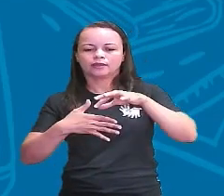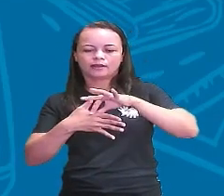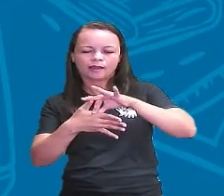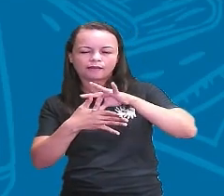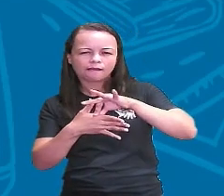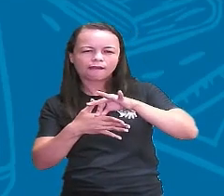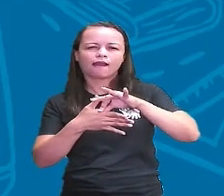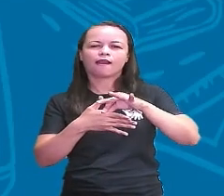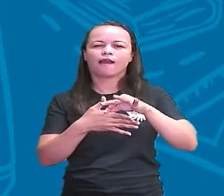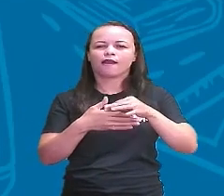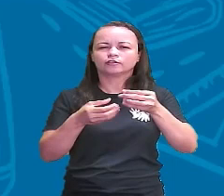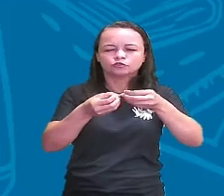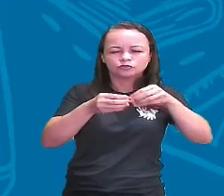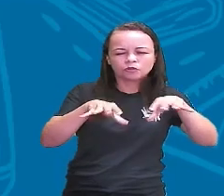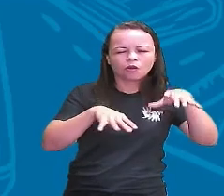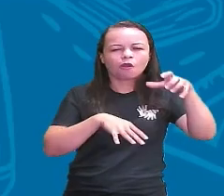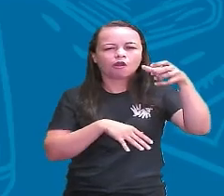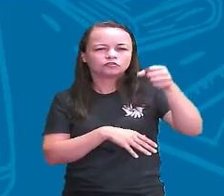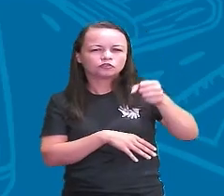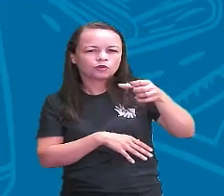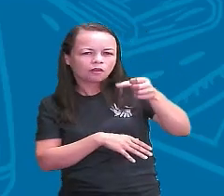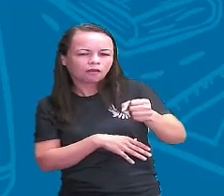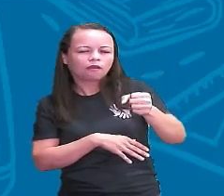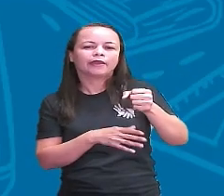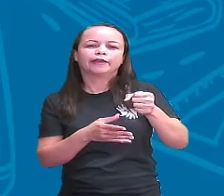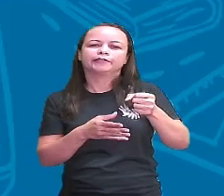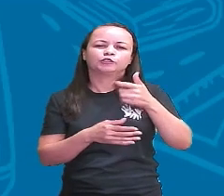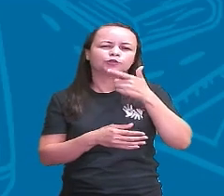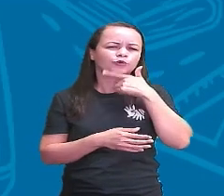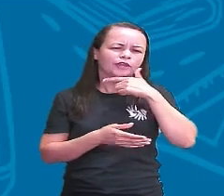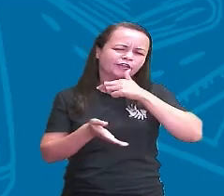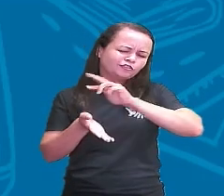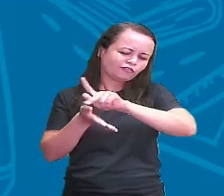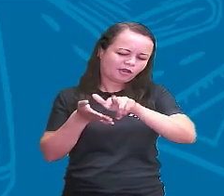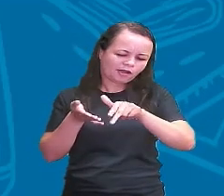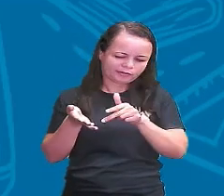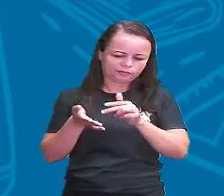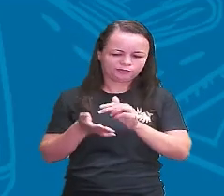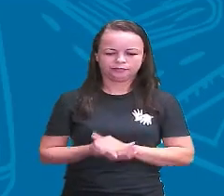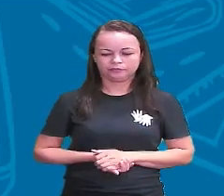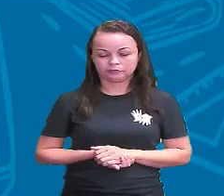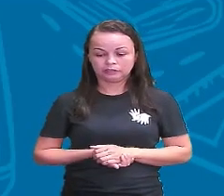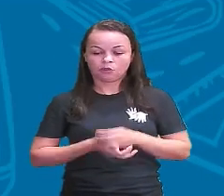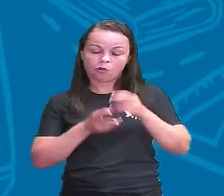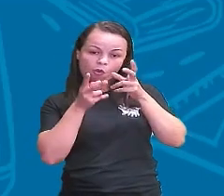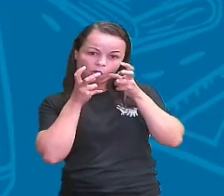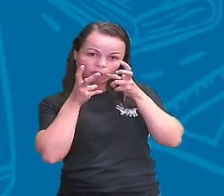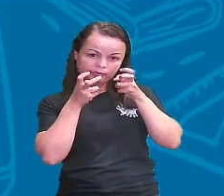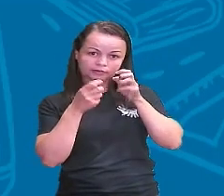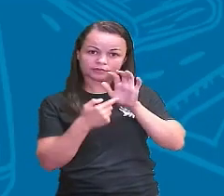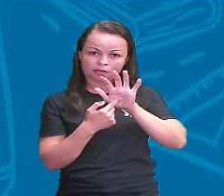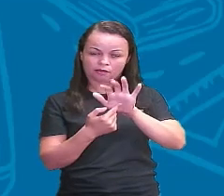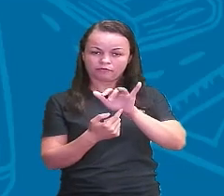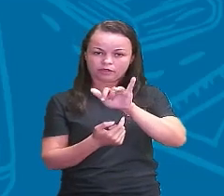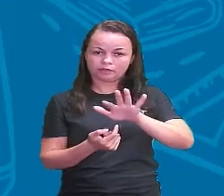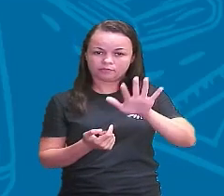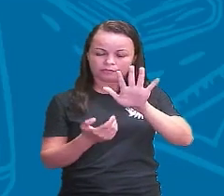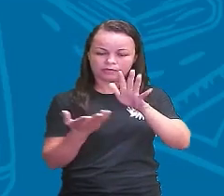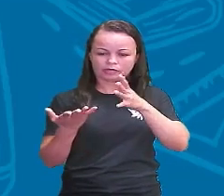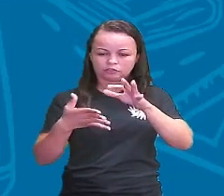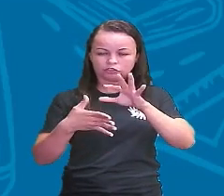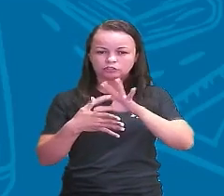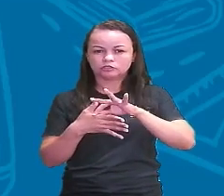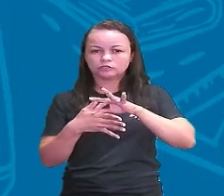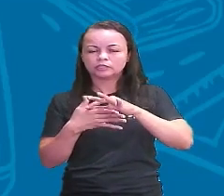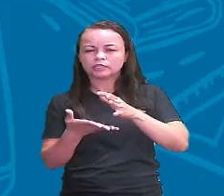nos ovos, no leite, no queijo e etc. Portanto, observem que os alimentos de origem